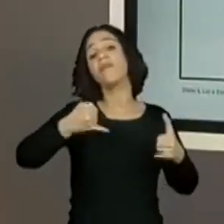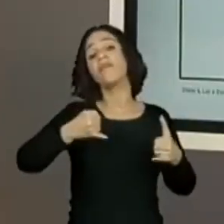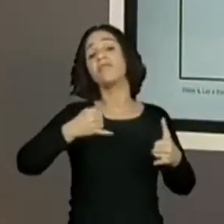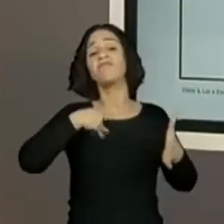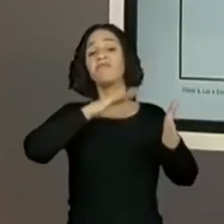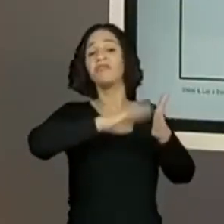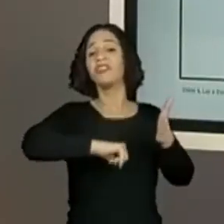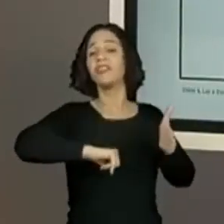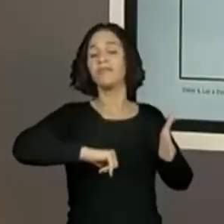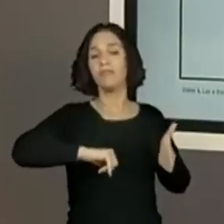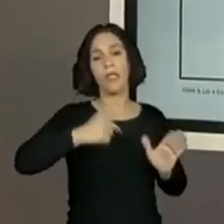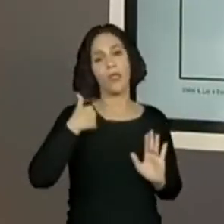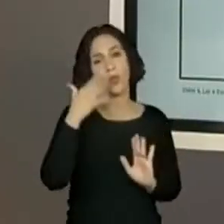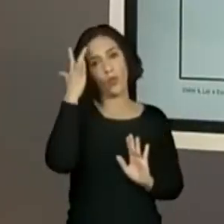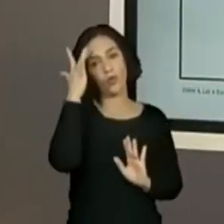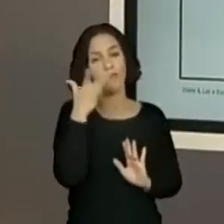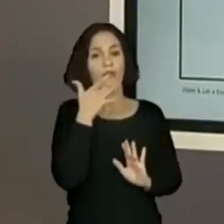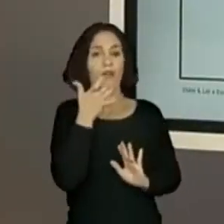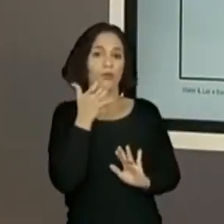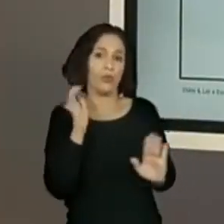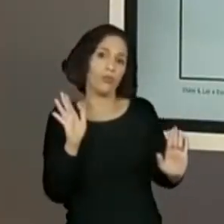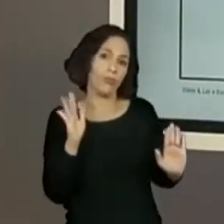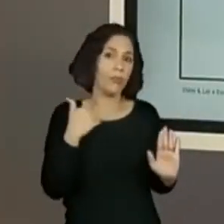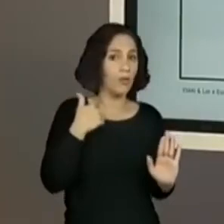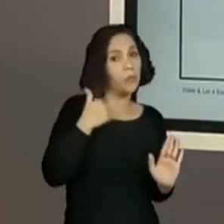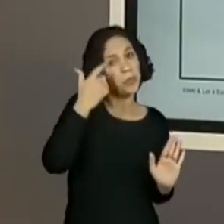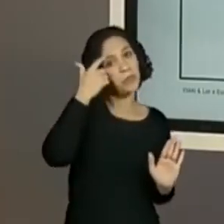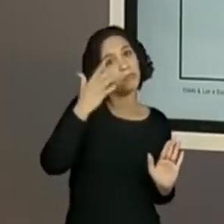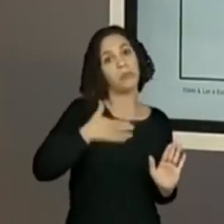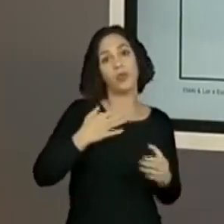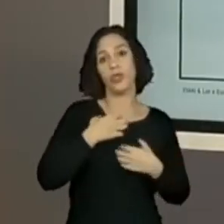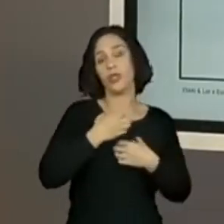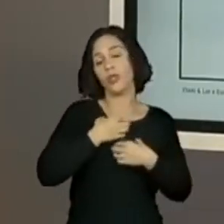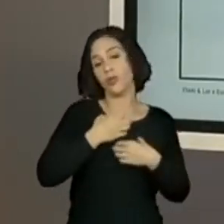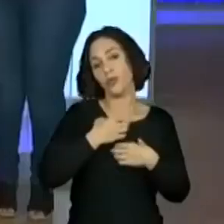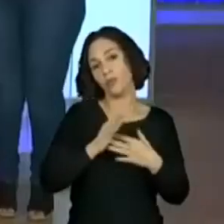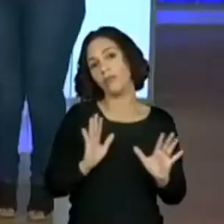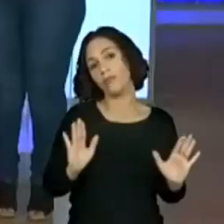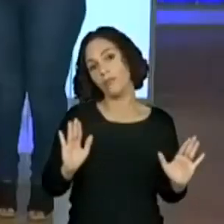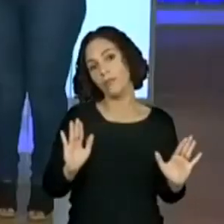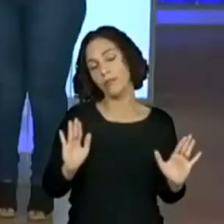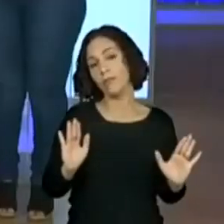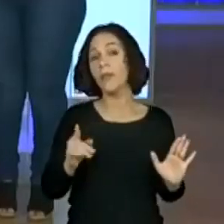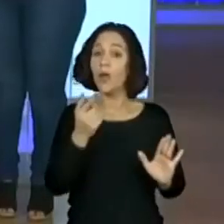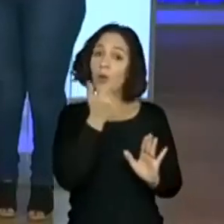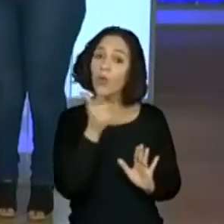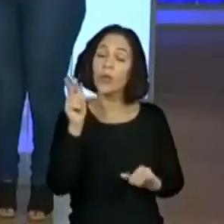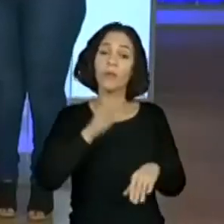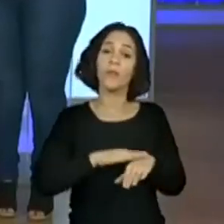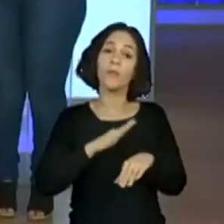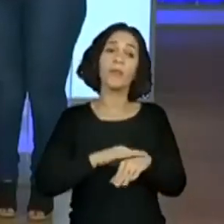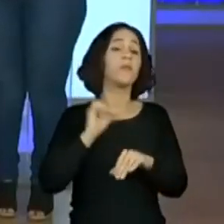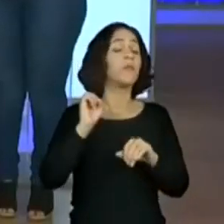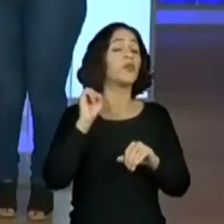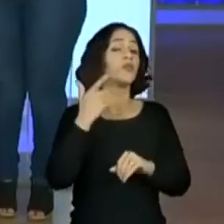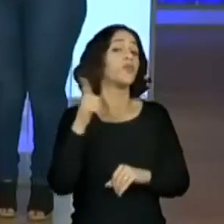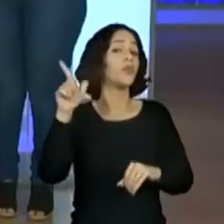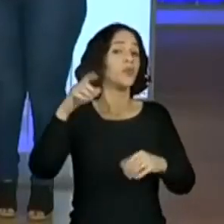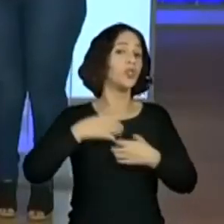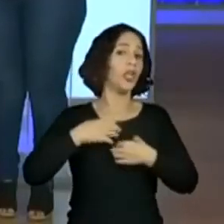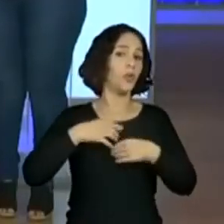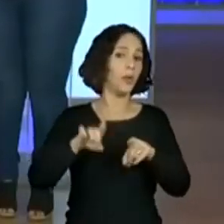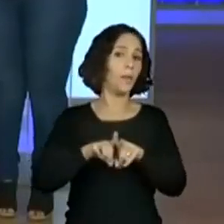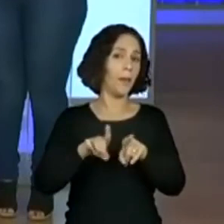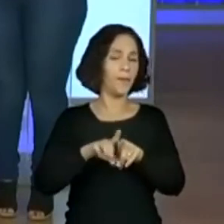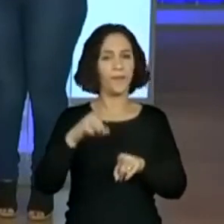É, mas eu achei que seria útil nesse momento. Olhar para as notas iguais. Pode ser que em outro momento eu mude de ideia. Então, olha só, quando